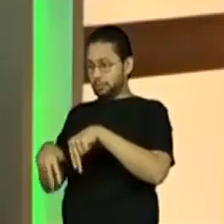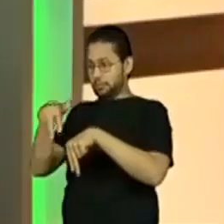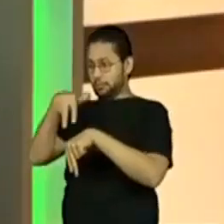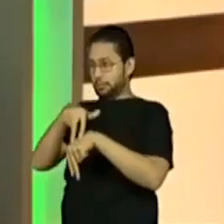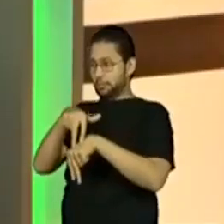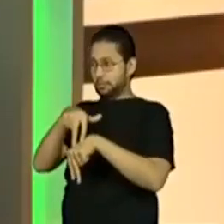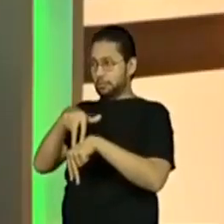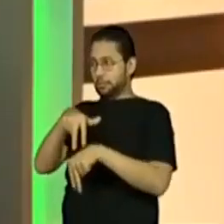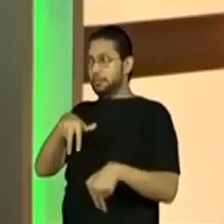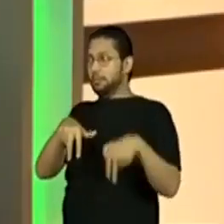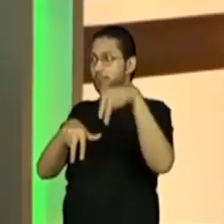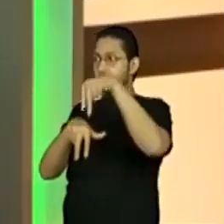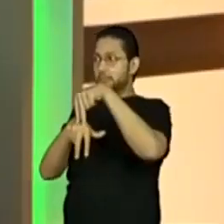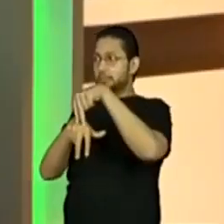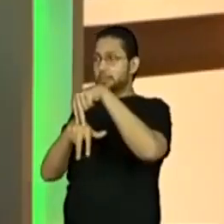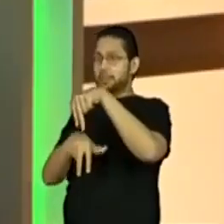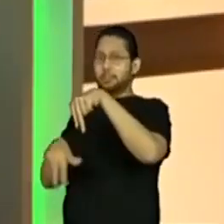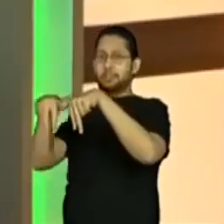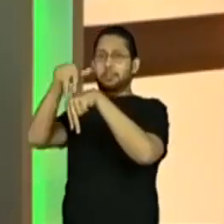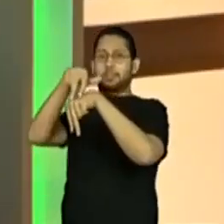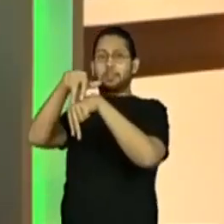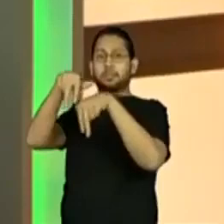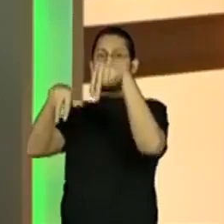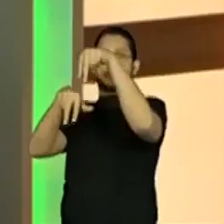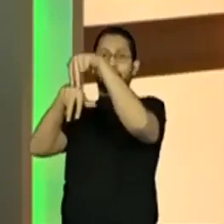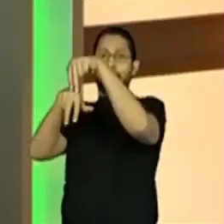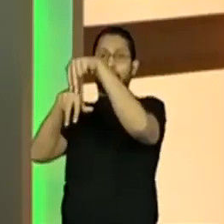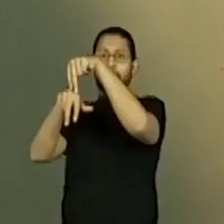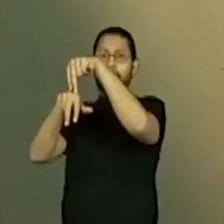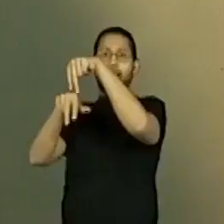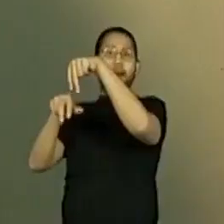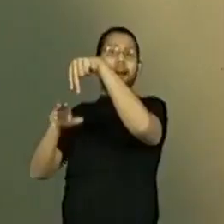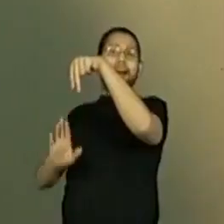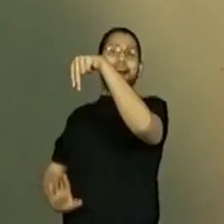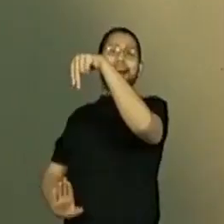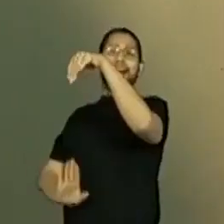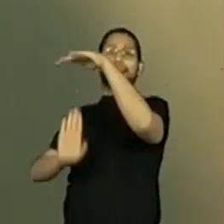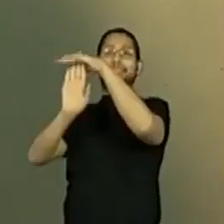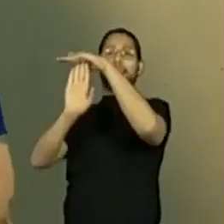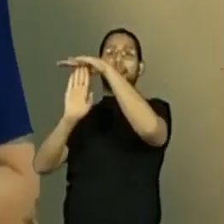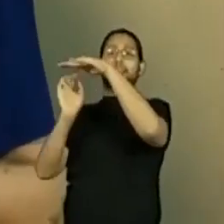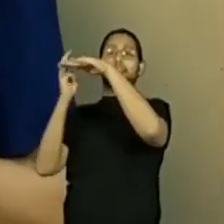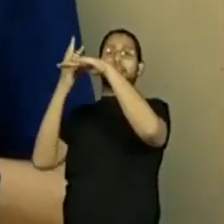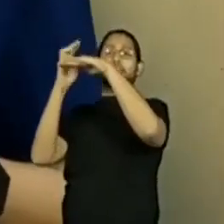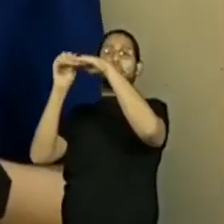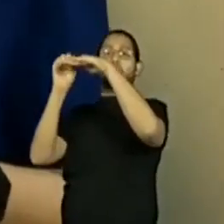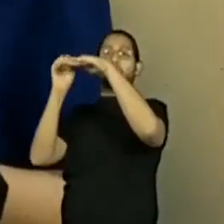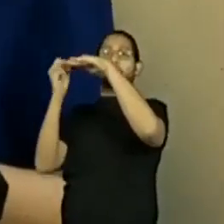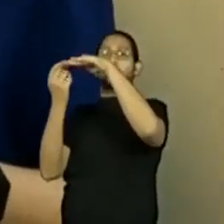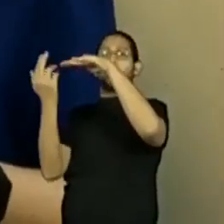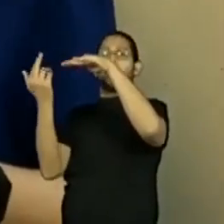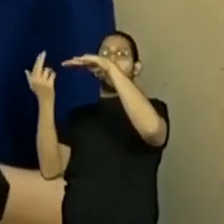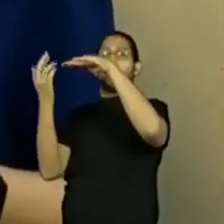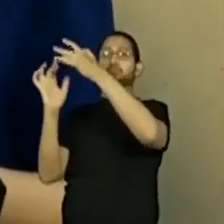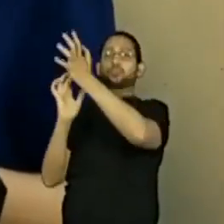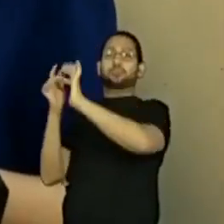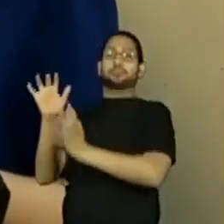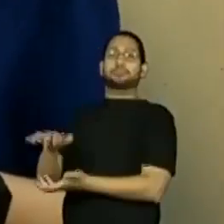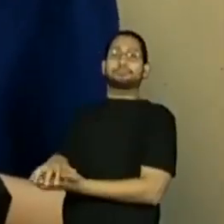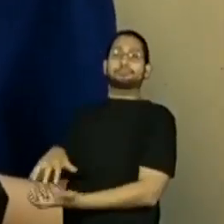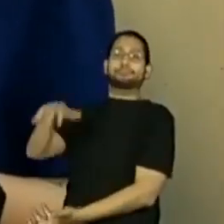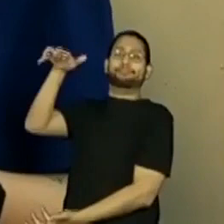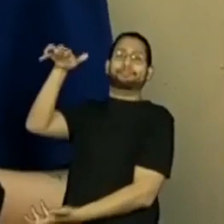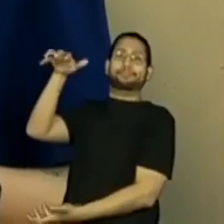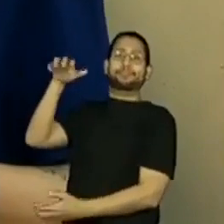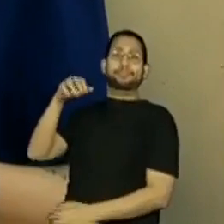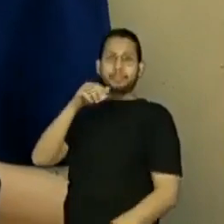mais uma vez, E e mais mais uma uma vez, até chegar ao tamanho do Cristo? Sim. Então, se eu pudesse ir desenhando aqui, eu ia pôr uma Carol, outra